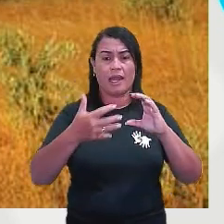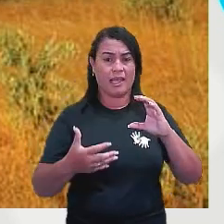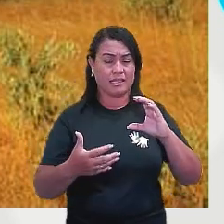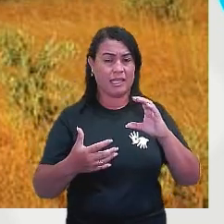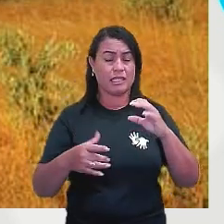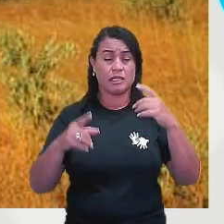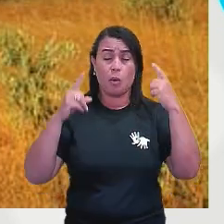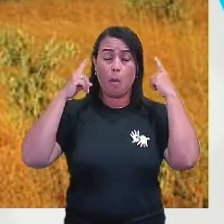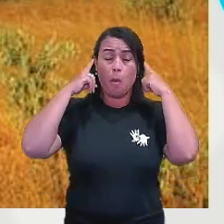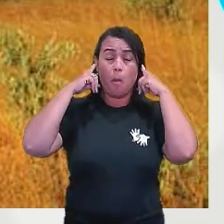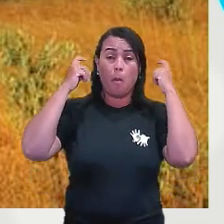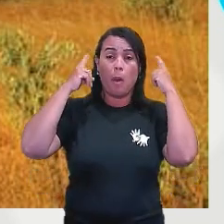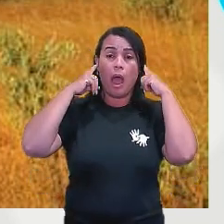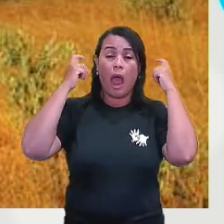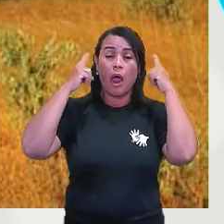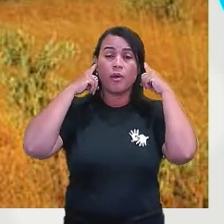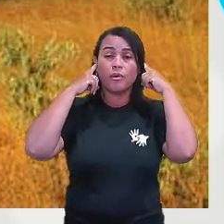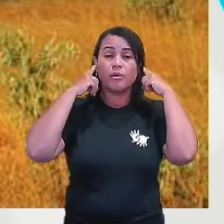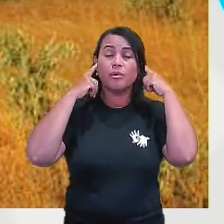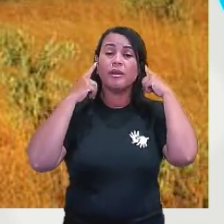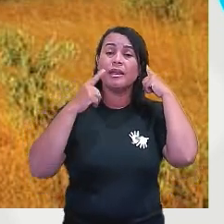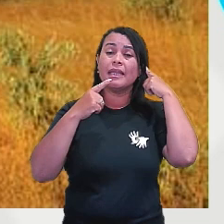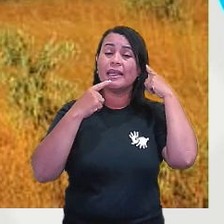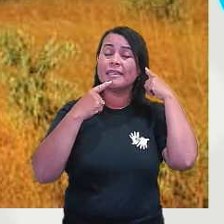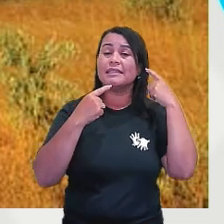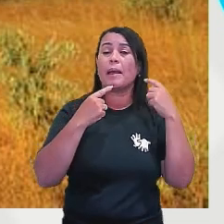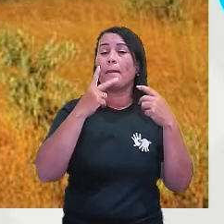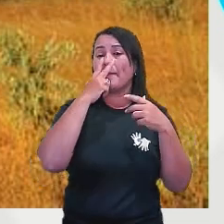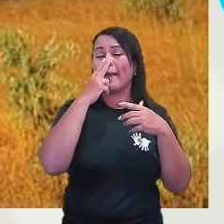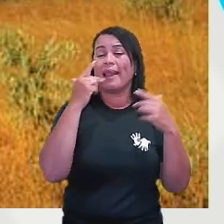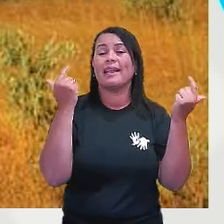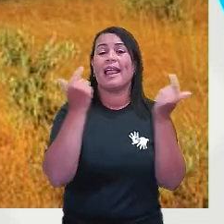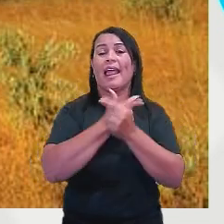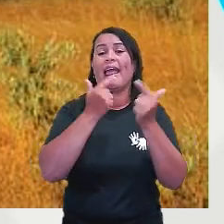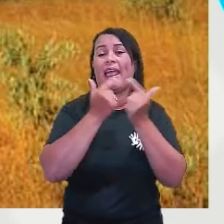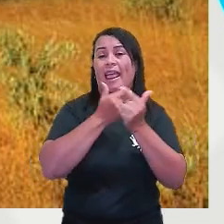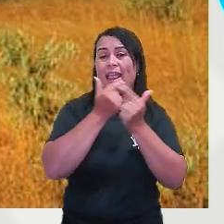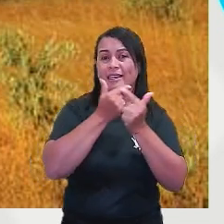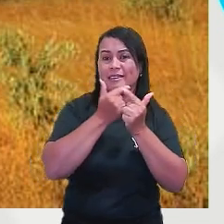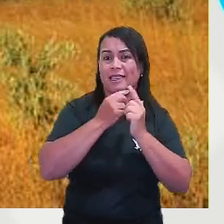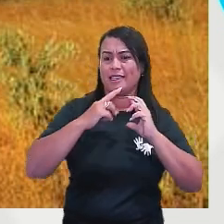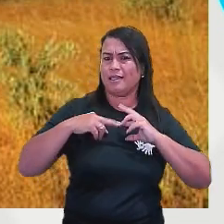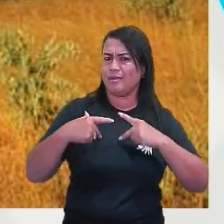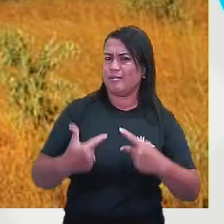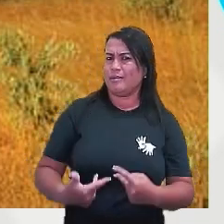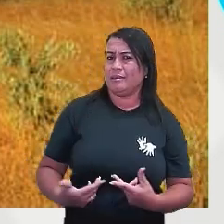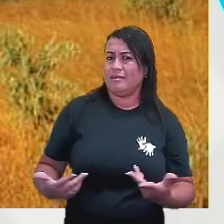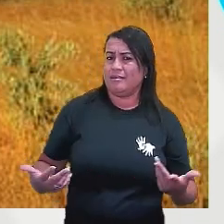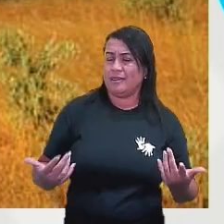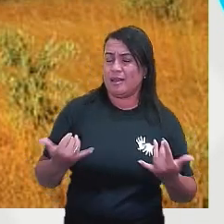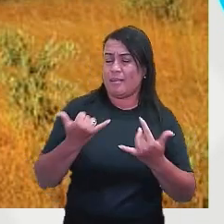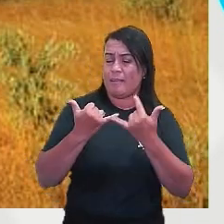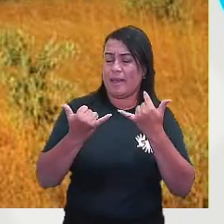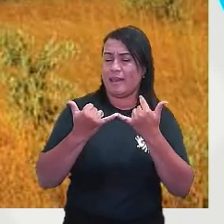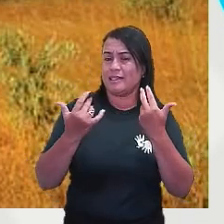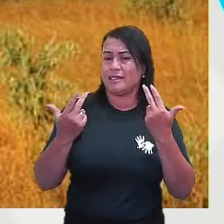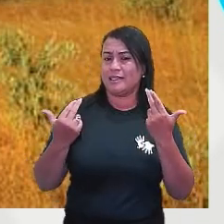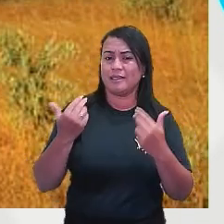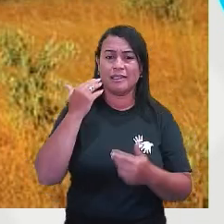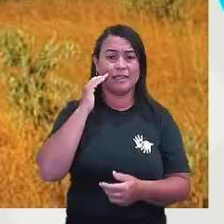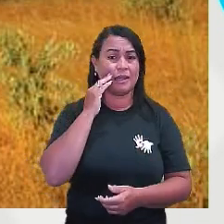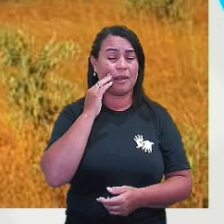são os sons que esses animais emitem, que parece uma risada de um ser humano. Esses